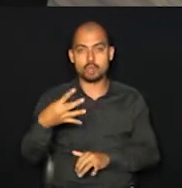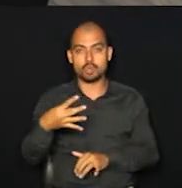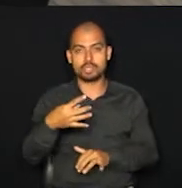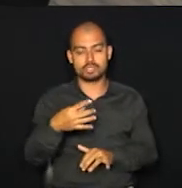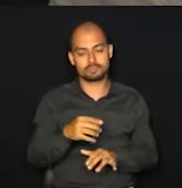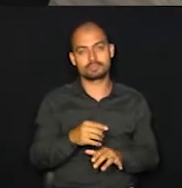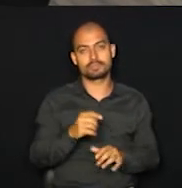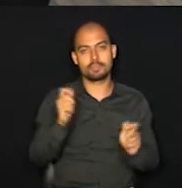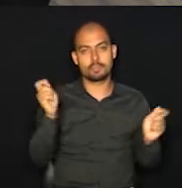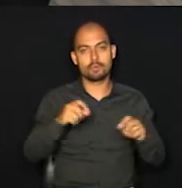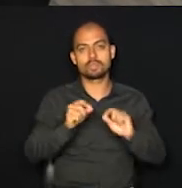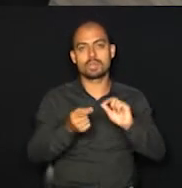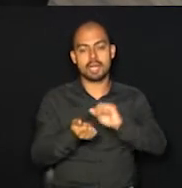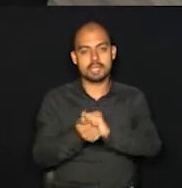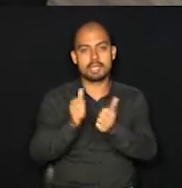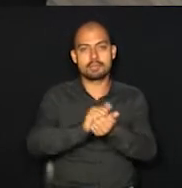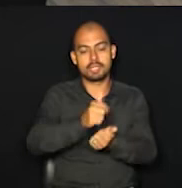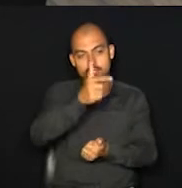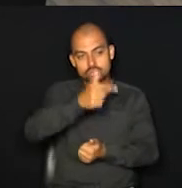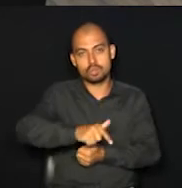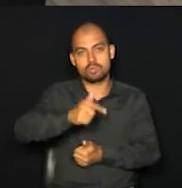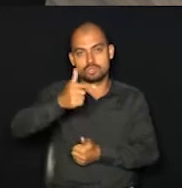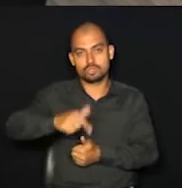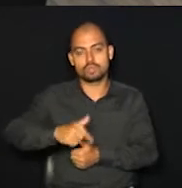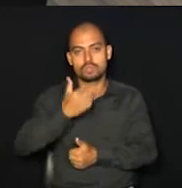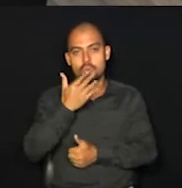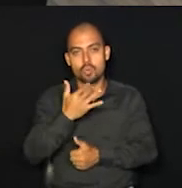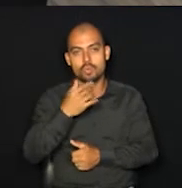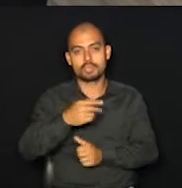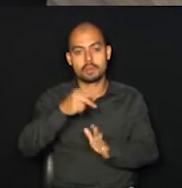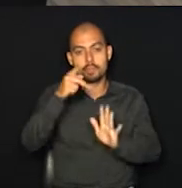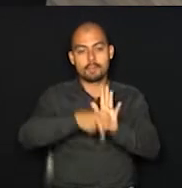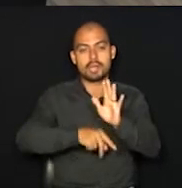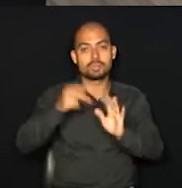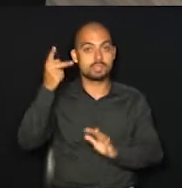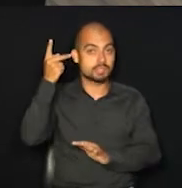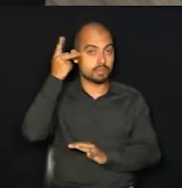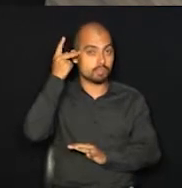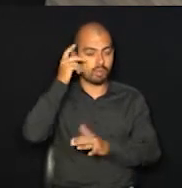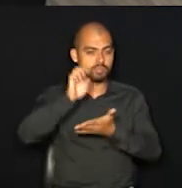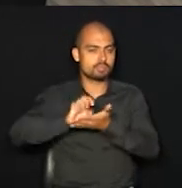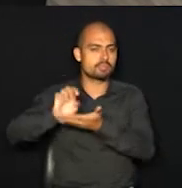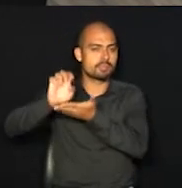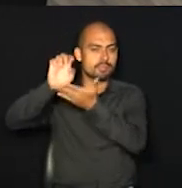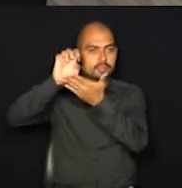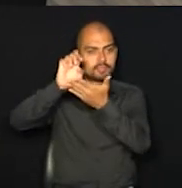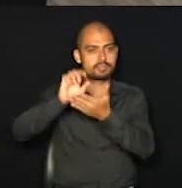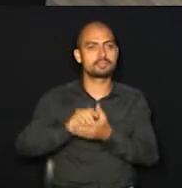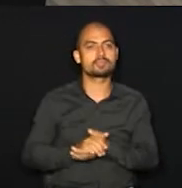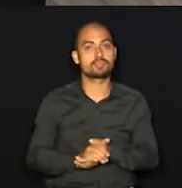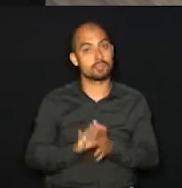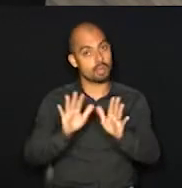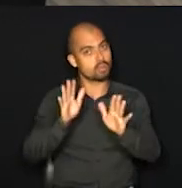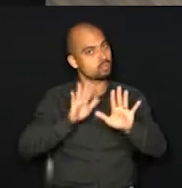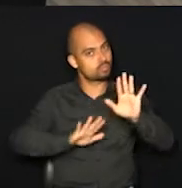uma readequação na fase do Plano São Paulo em todo o estado. Precisamos tomar